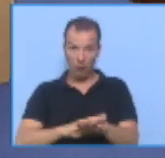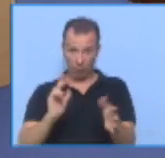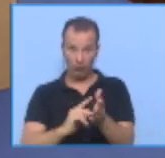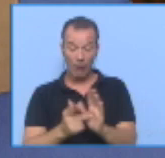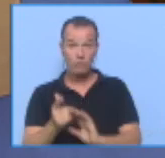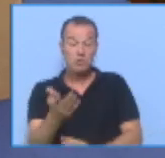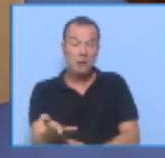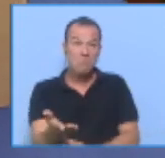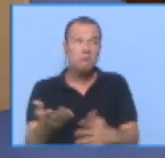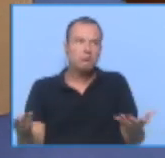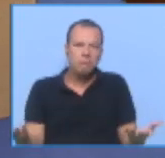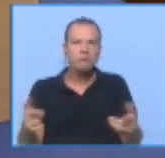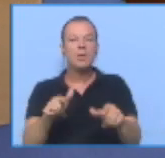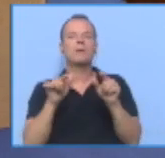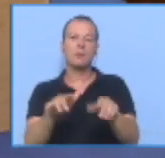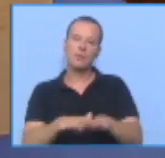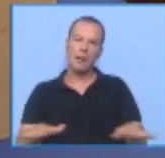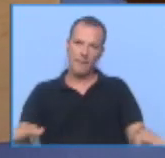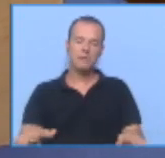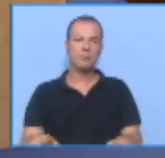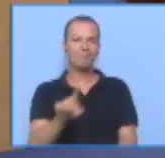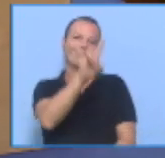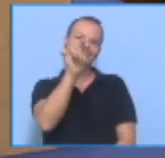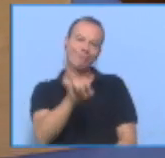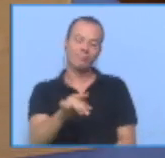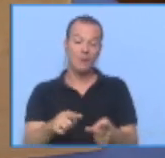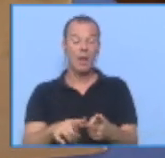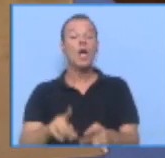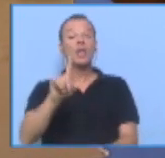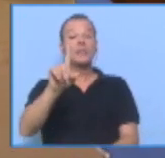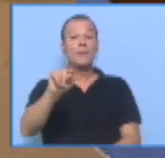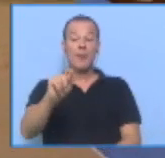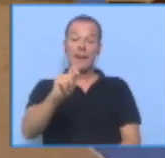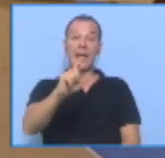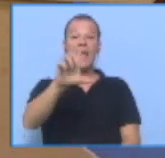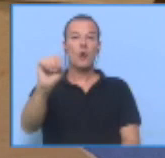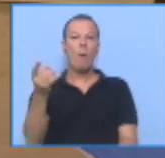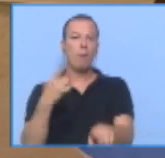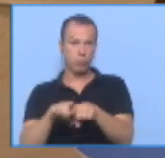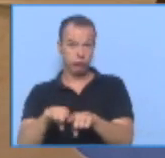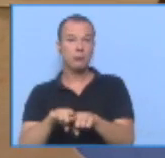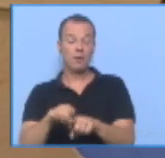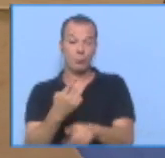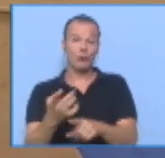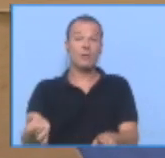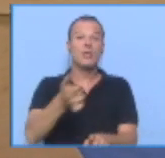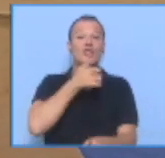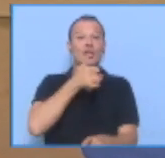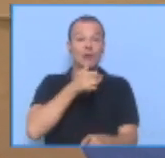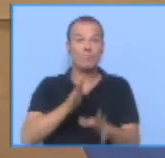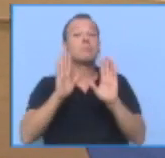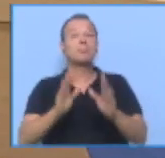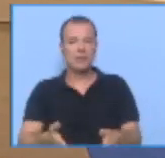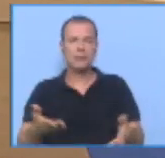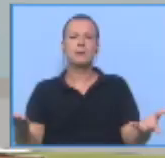uma palavra a ajudar-nos. Isso está em cima da mesa. A ecopolítica, ou seja, há decisões que têm que ser tomadas, há uma